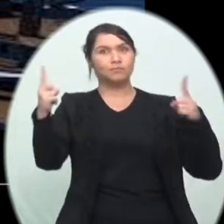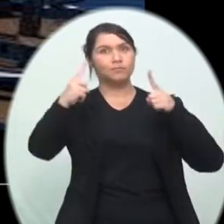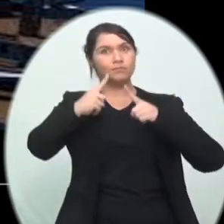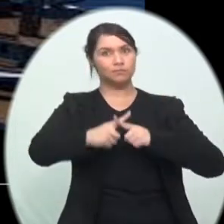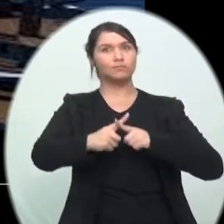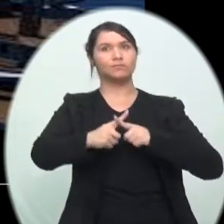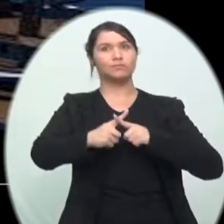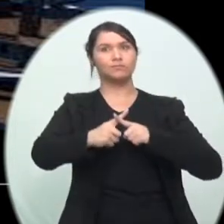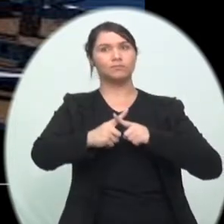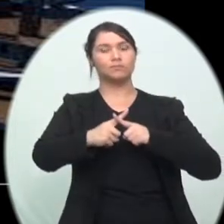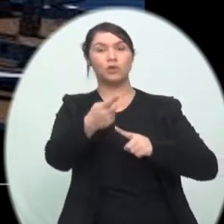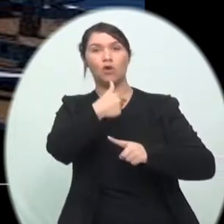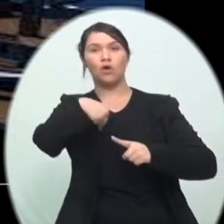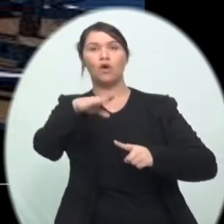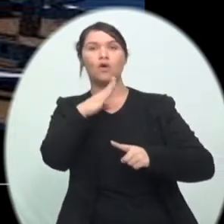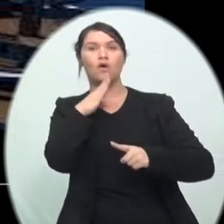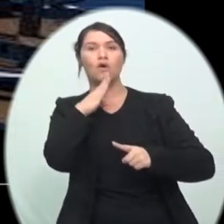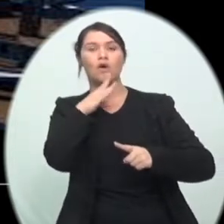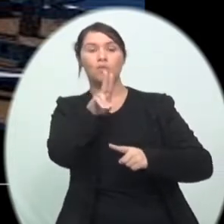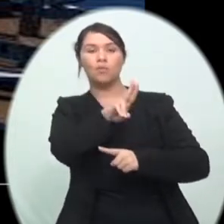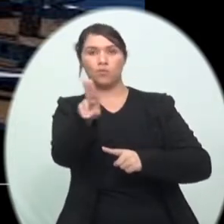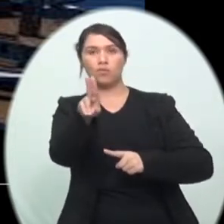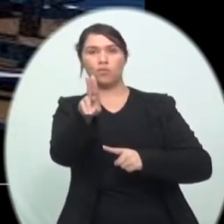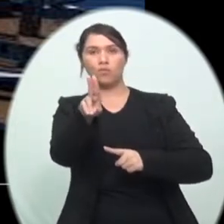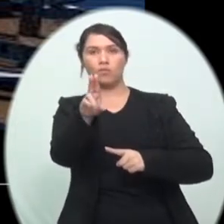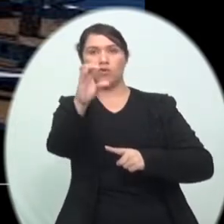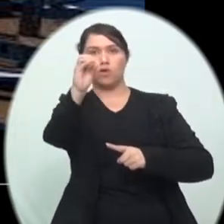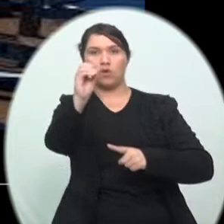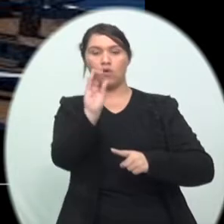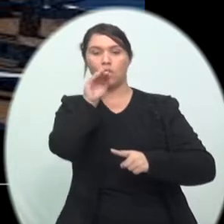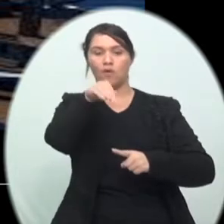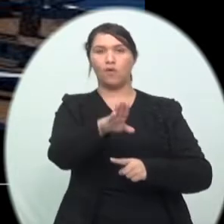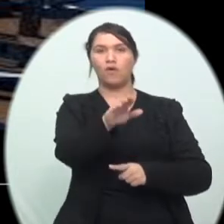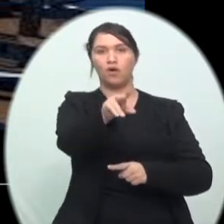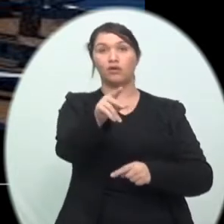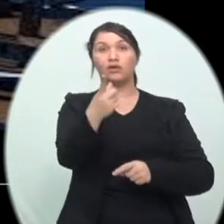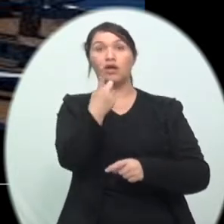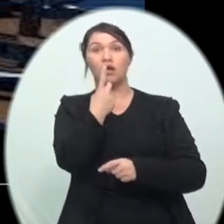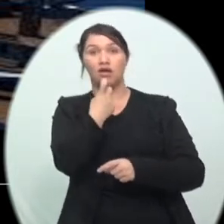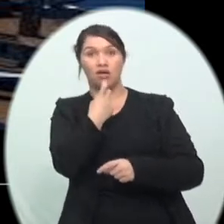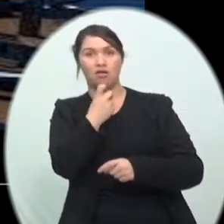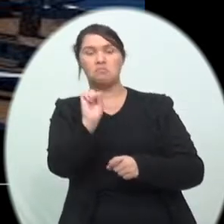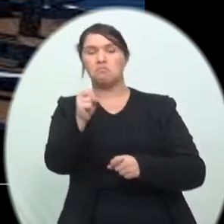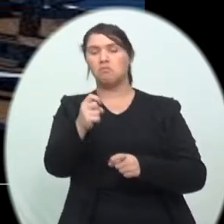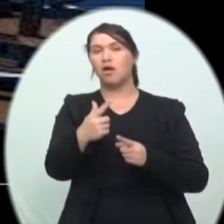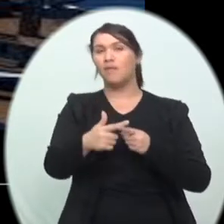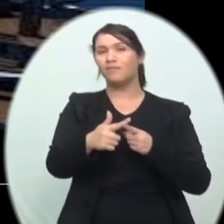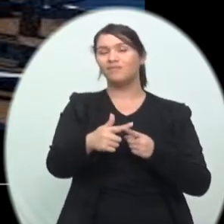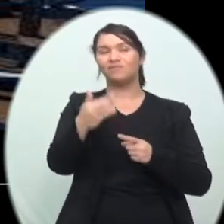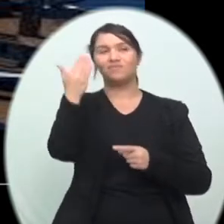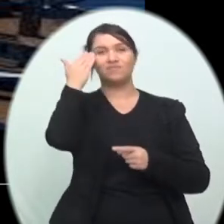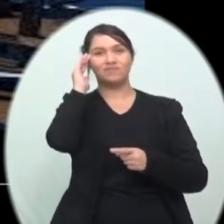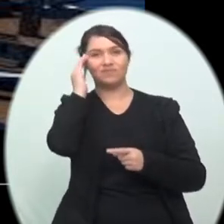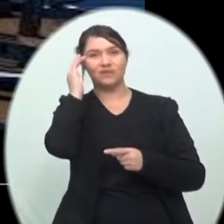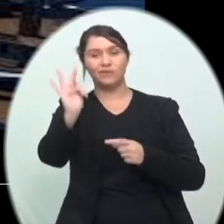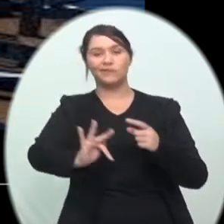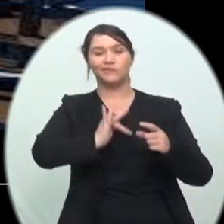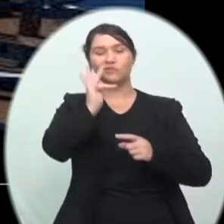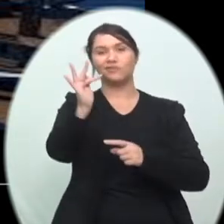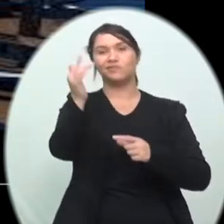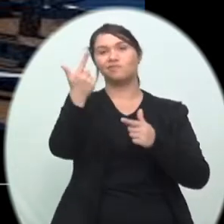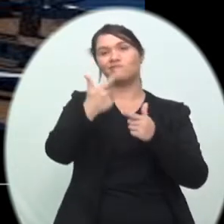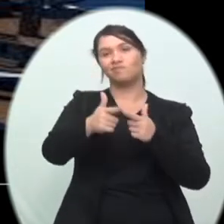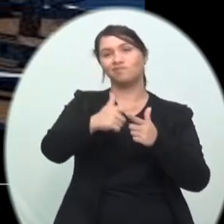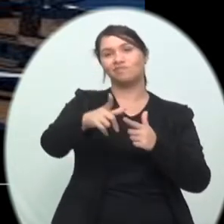Vermelho, né? E que tem um dilema diante de si. Ele sabe que vai dar problema. Vai vir alguém com